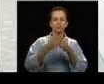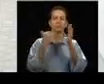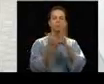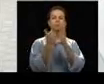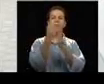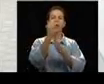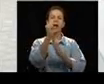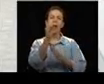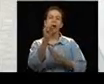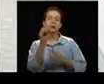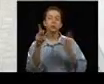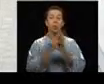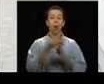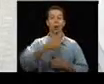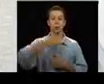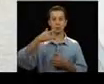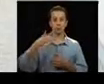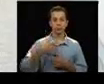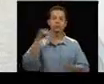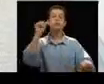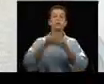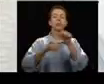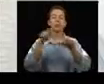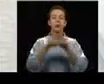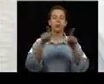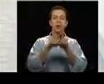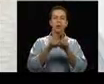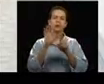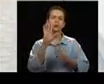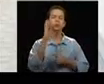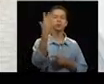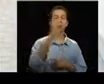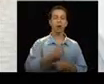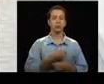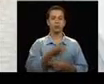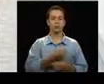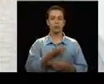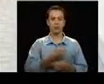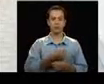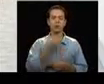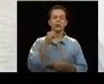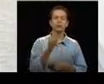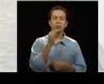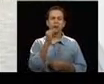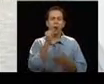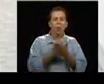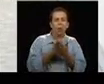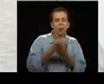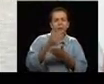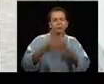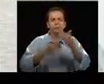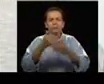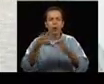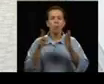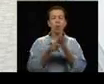os casos, que a gente chama de casos da saúde, né? Transformando esses casos em situações existenciais. Né?